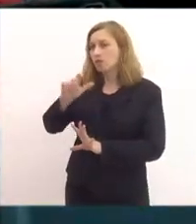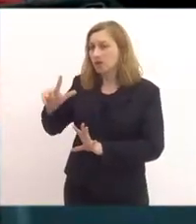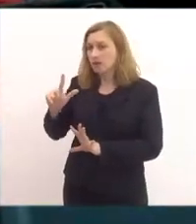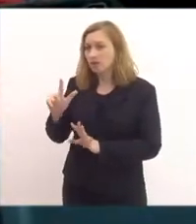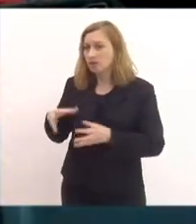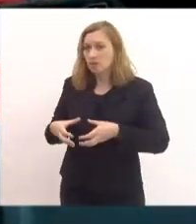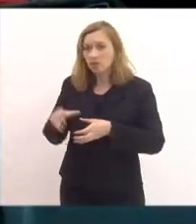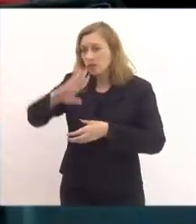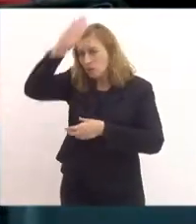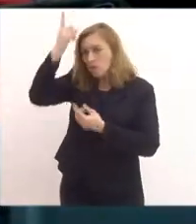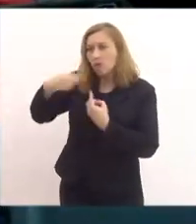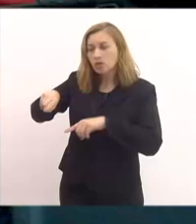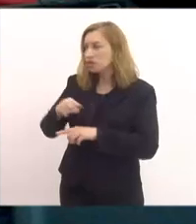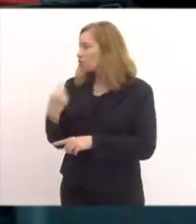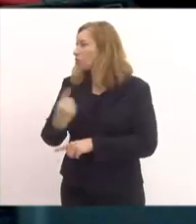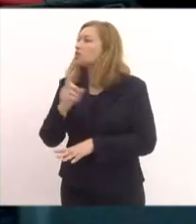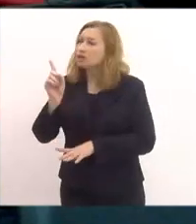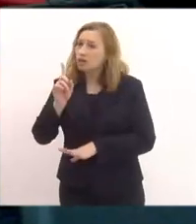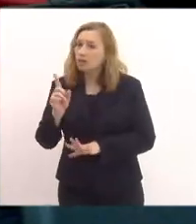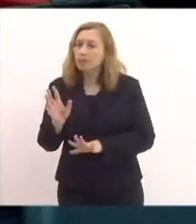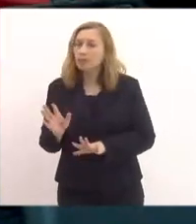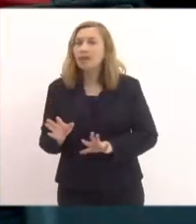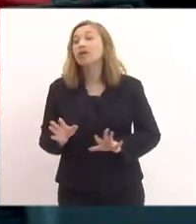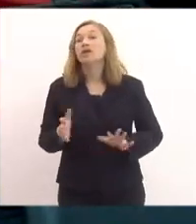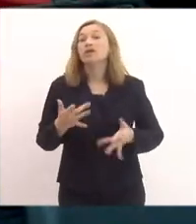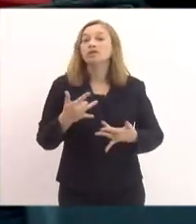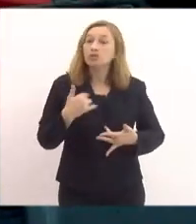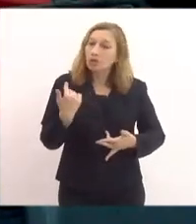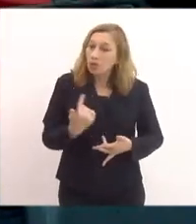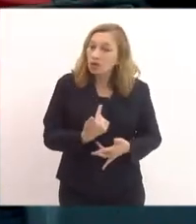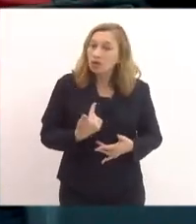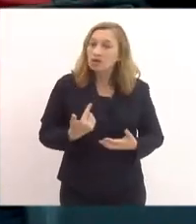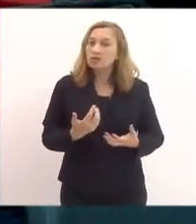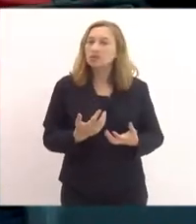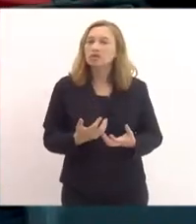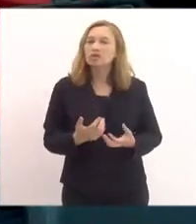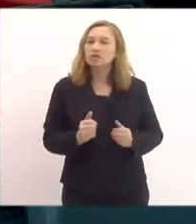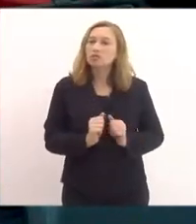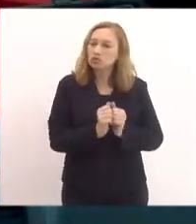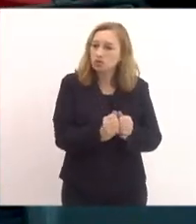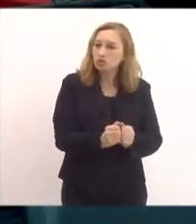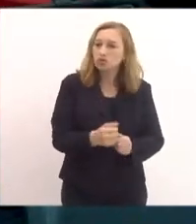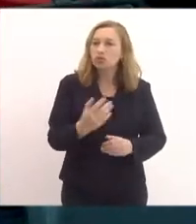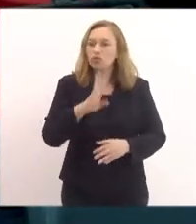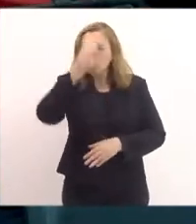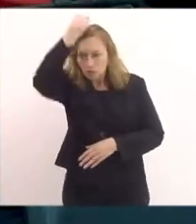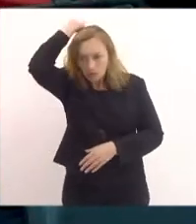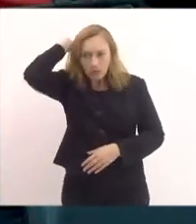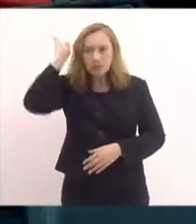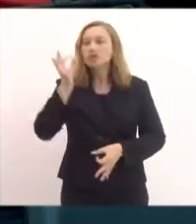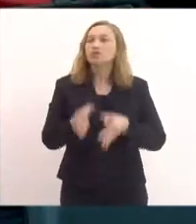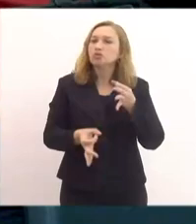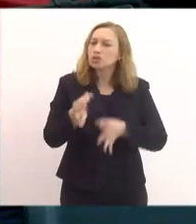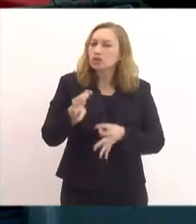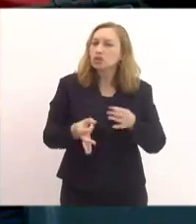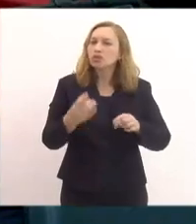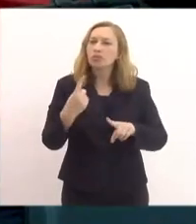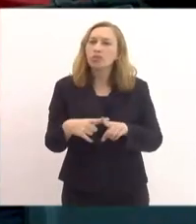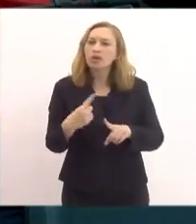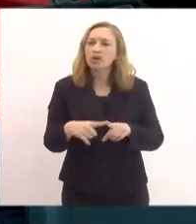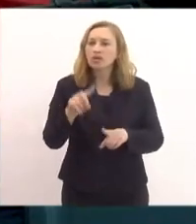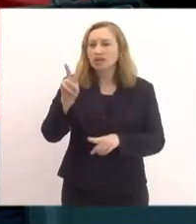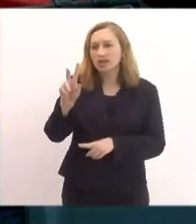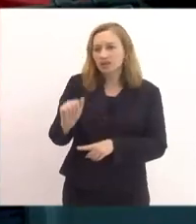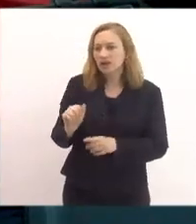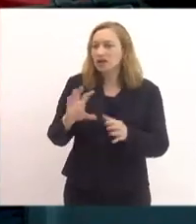Não somos contra o bombeiro, pelo contrário. Nós estamos a favor do bombeiro. E diante de um amparo jurídico. Porque se as vagas